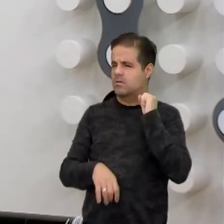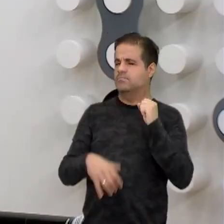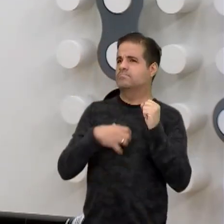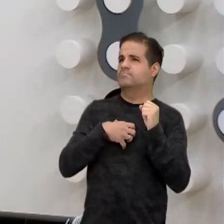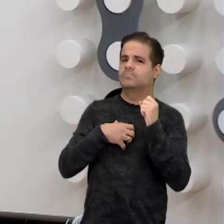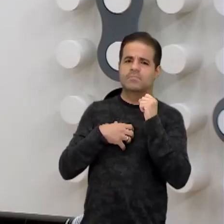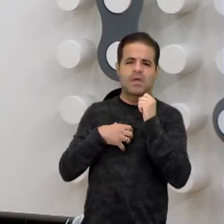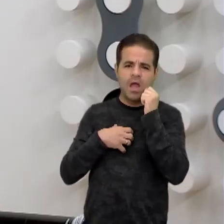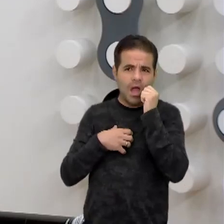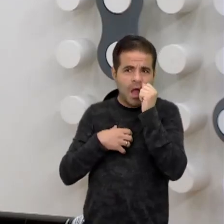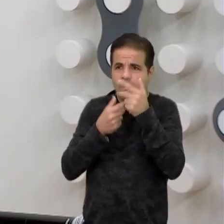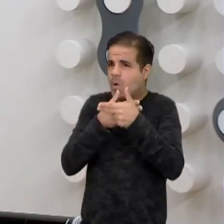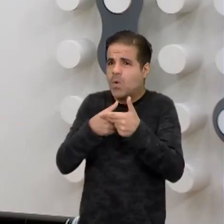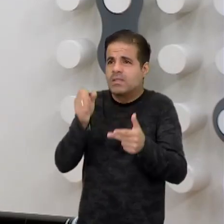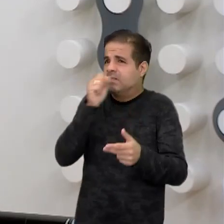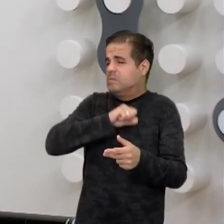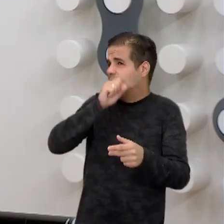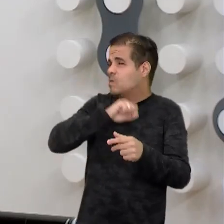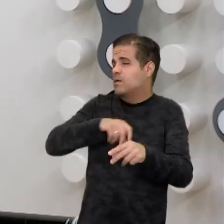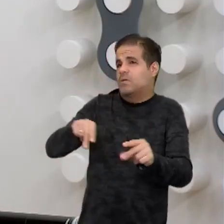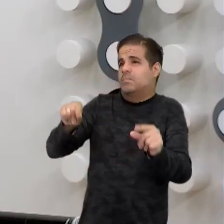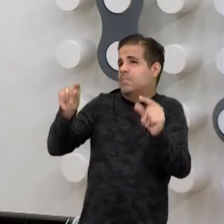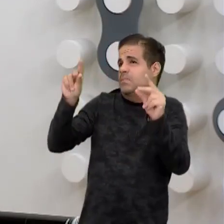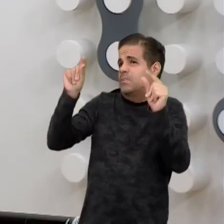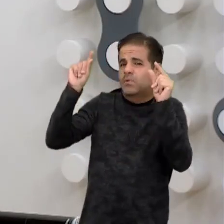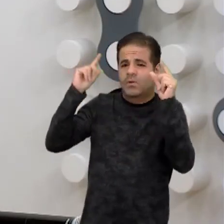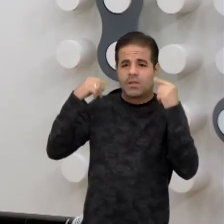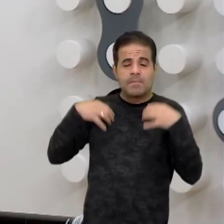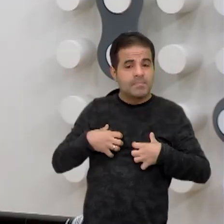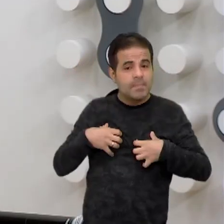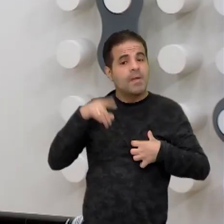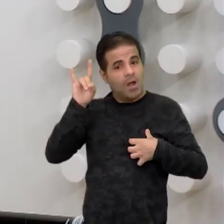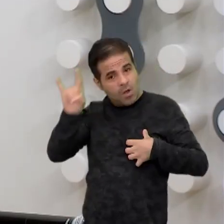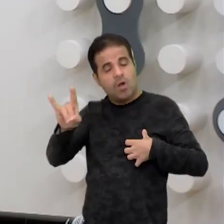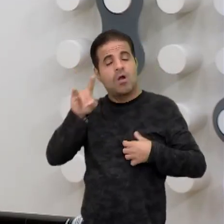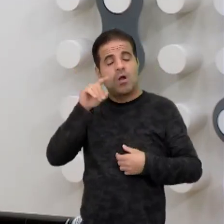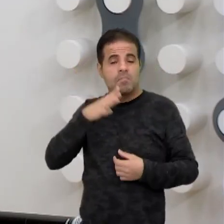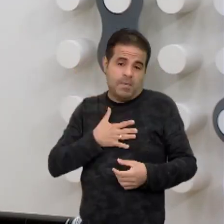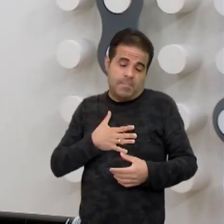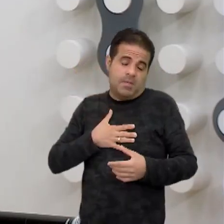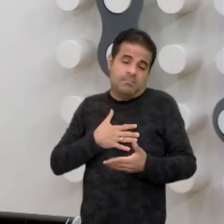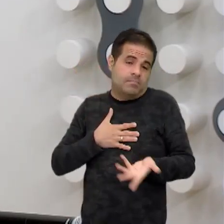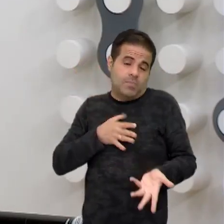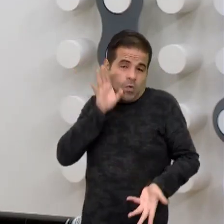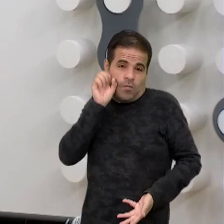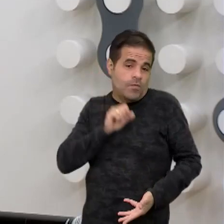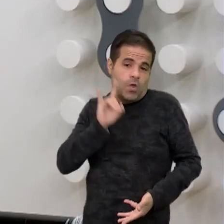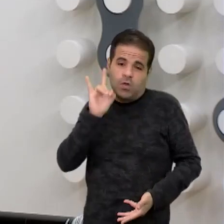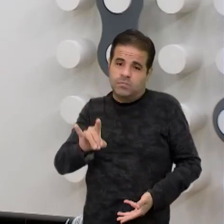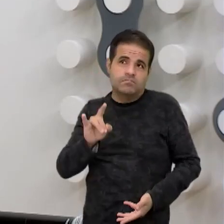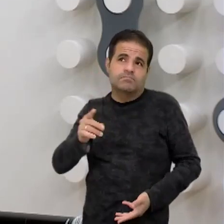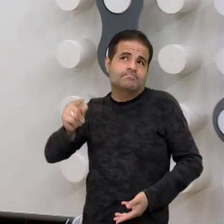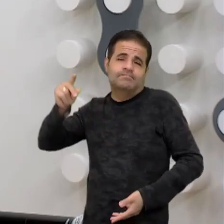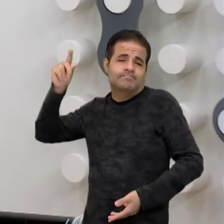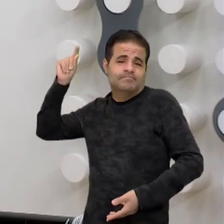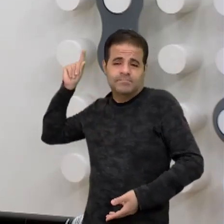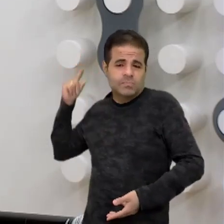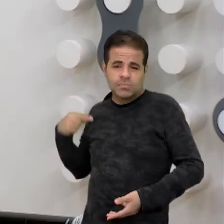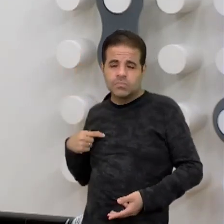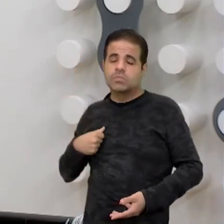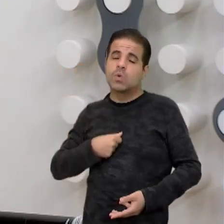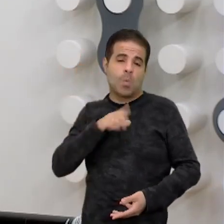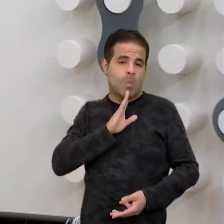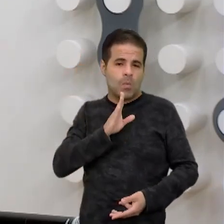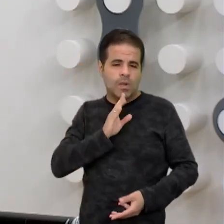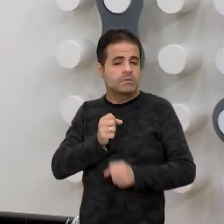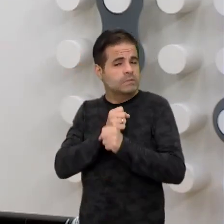um dinossauro pré-histórico. Mas para mim isso é o rock, né? Para mim ouvir o rock é isso que eu